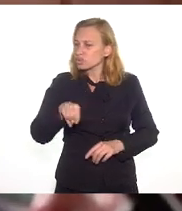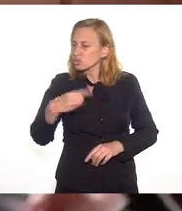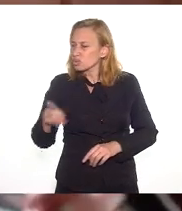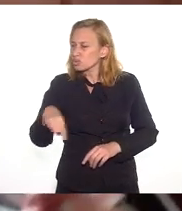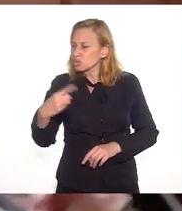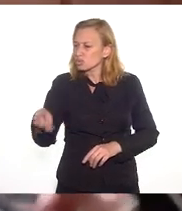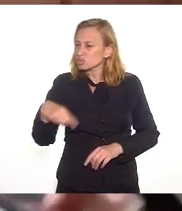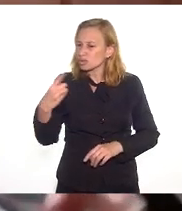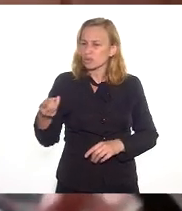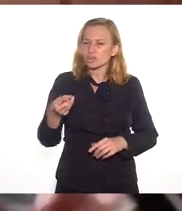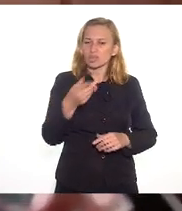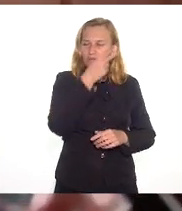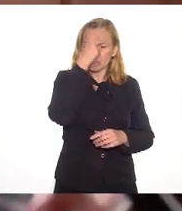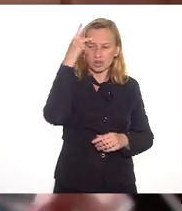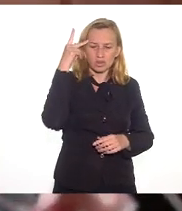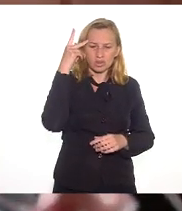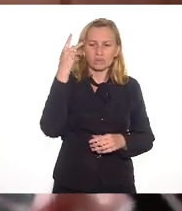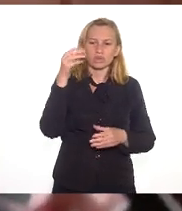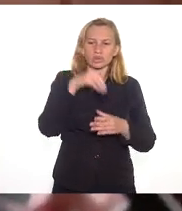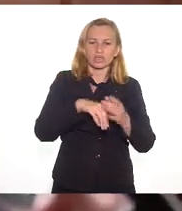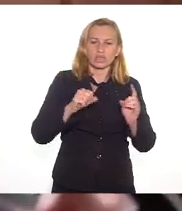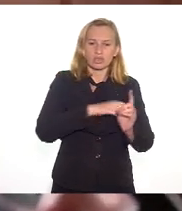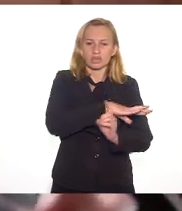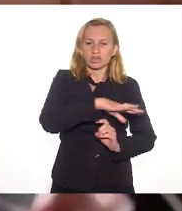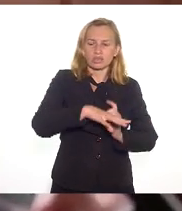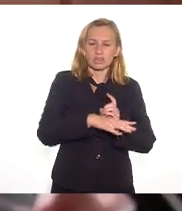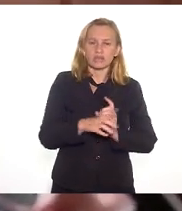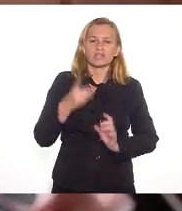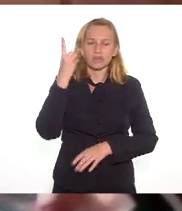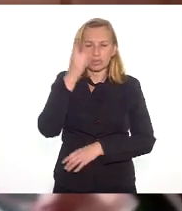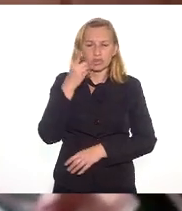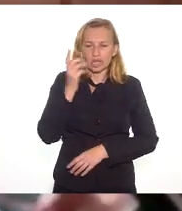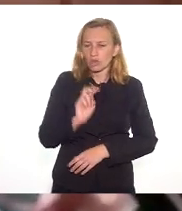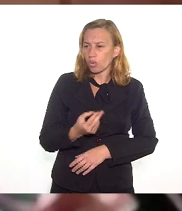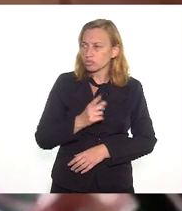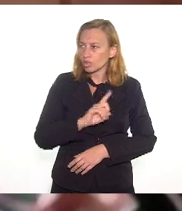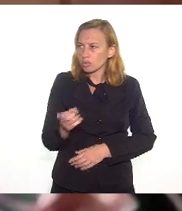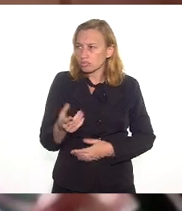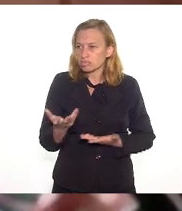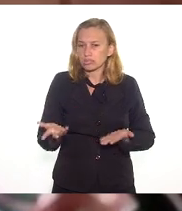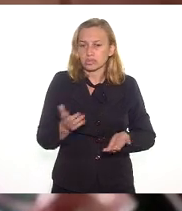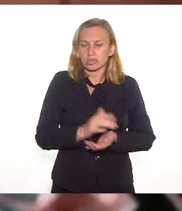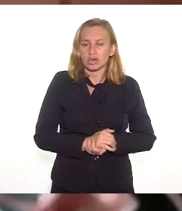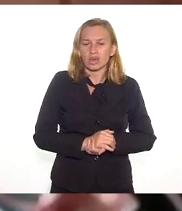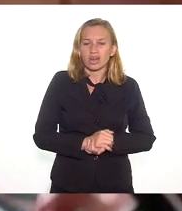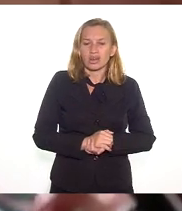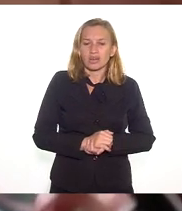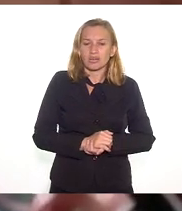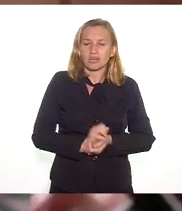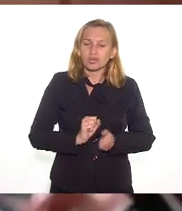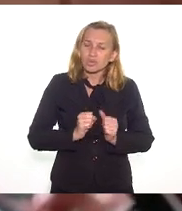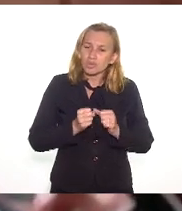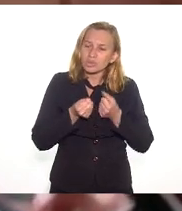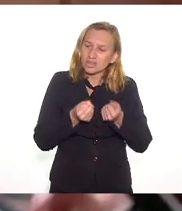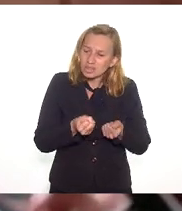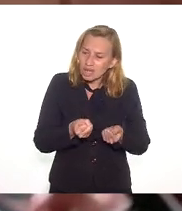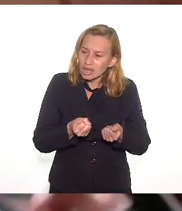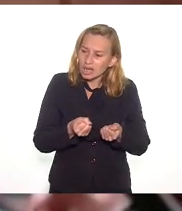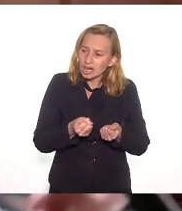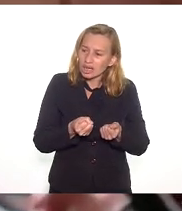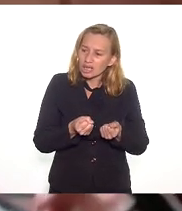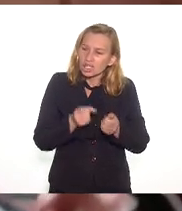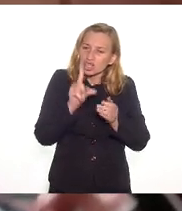outras pessoas na sociedade, parlamentares ou não, para tentar, em alguma